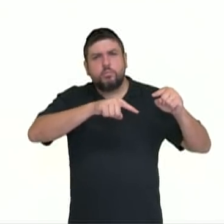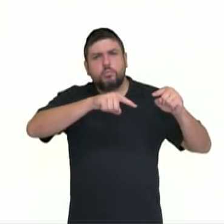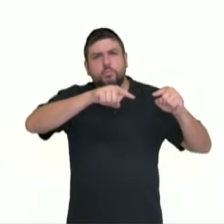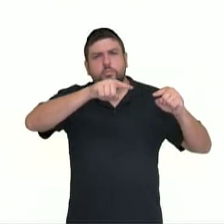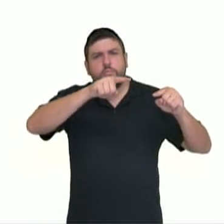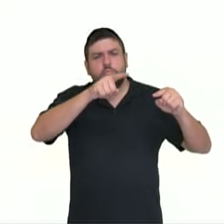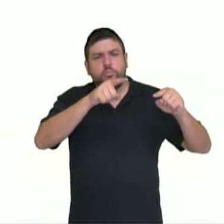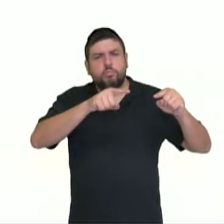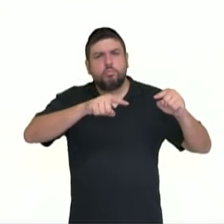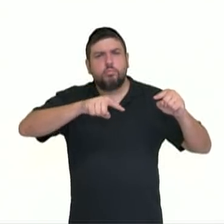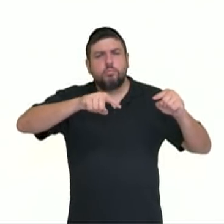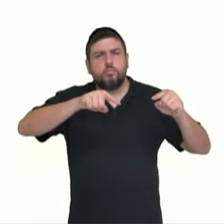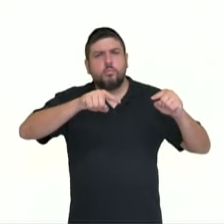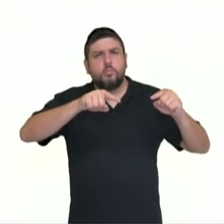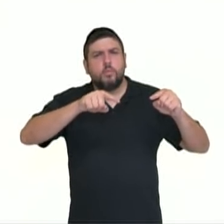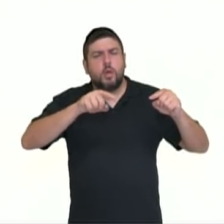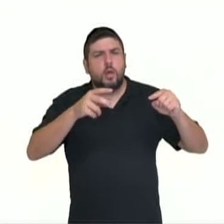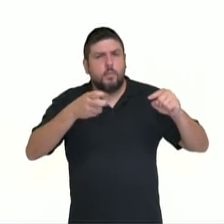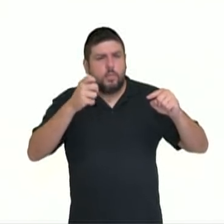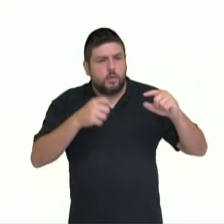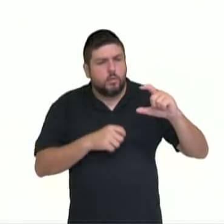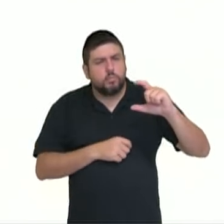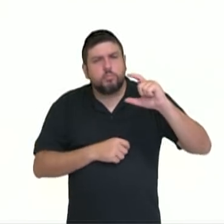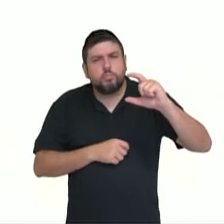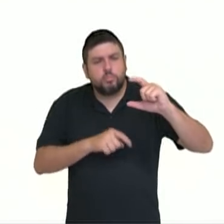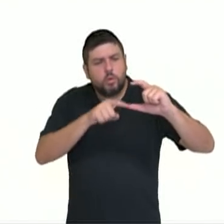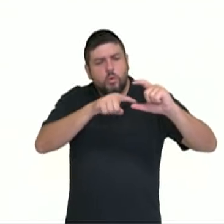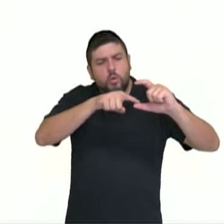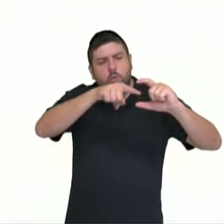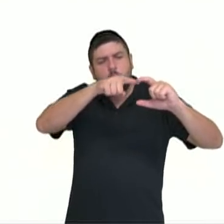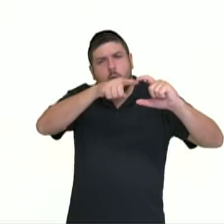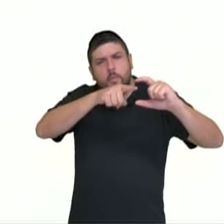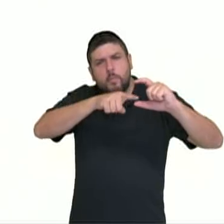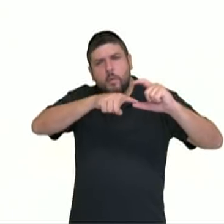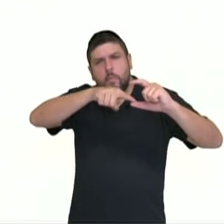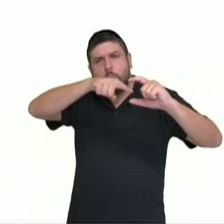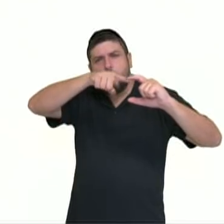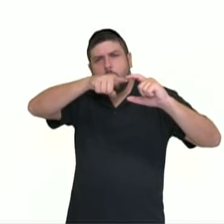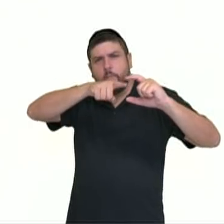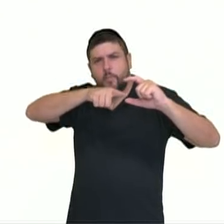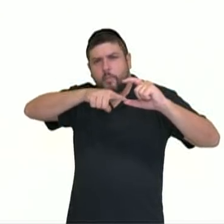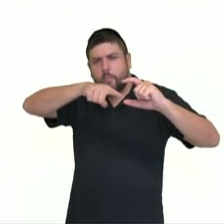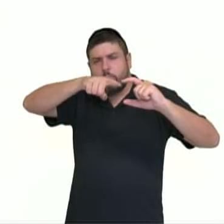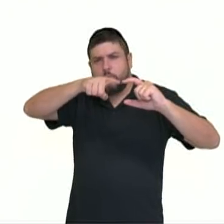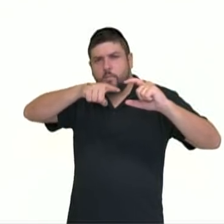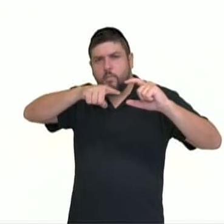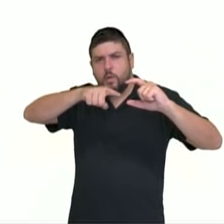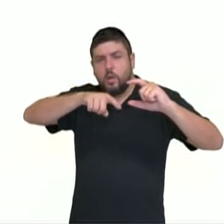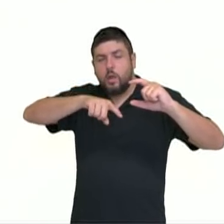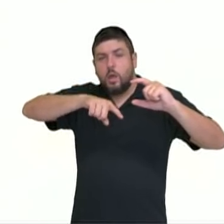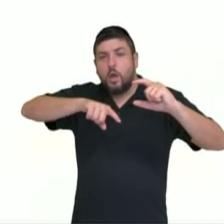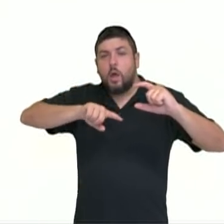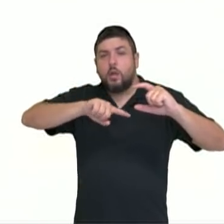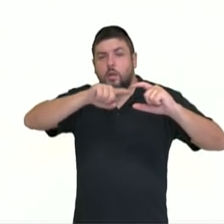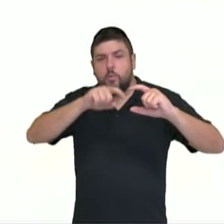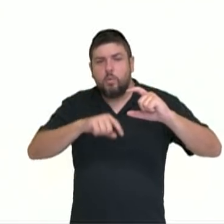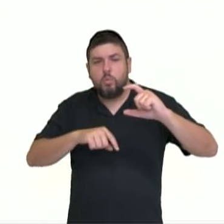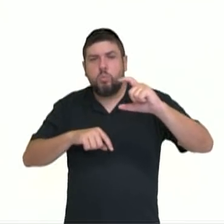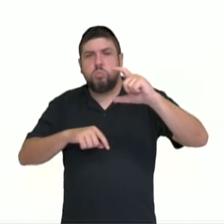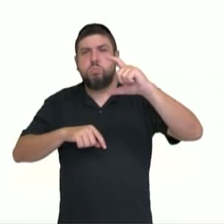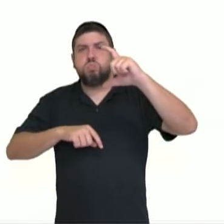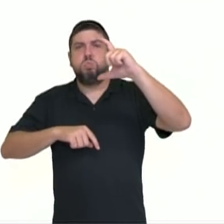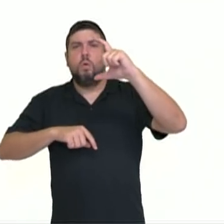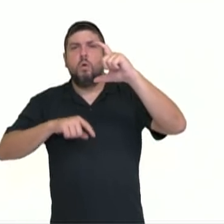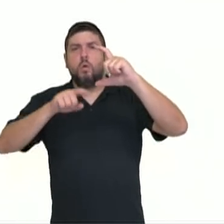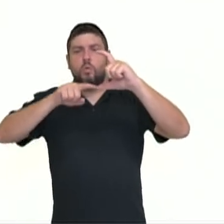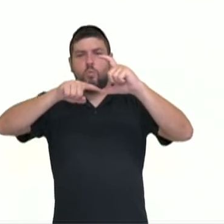as ondas. Olha aqui como essa onda, ela já fica, né, com uma maior amplitude. Então, eu tinha aqui os sons